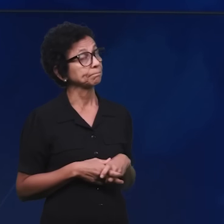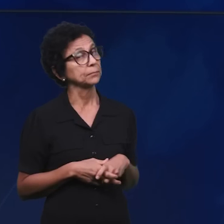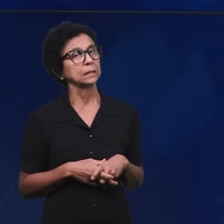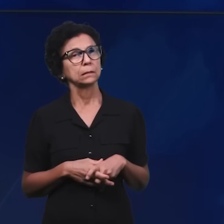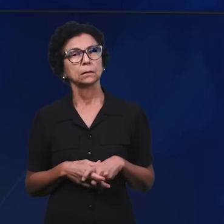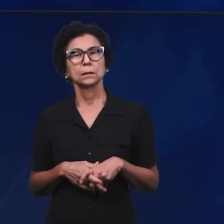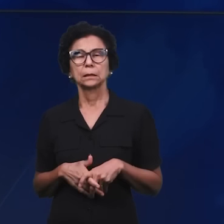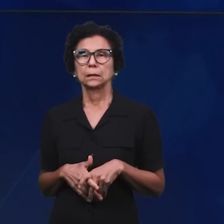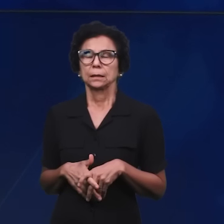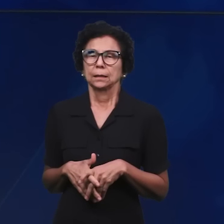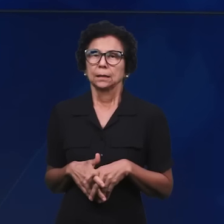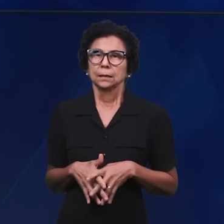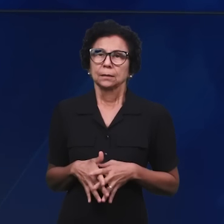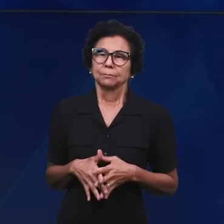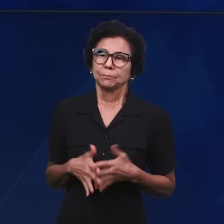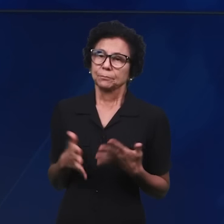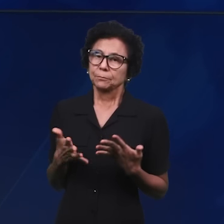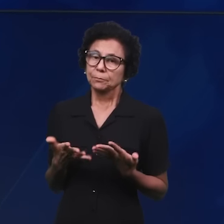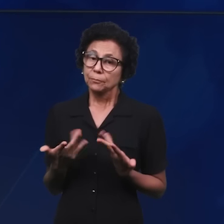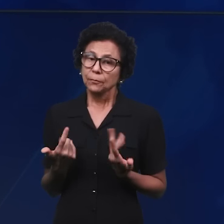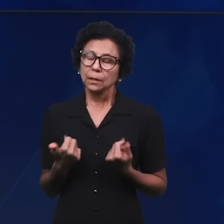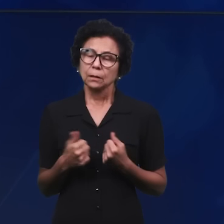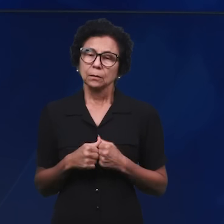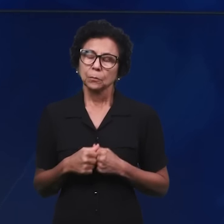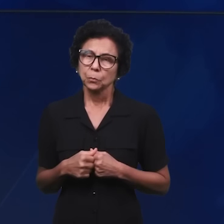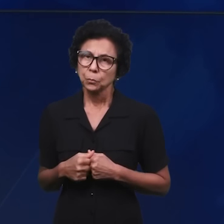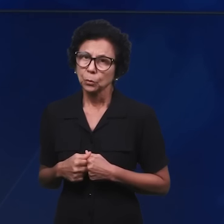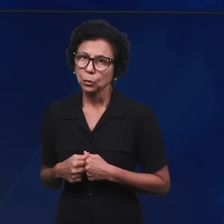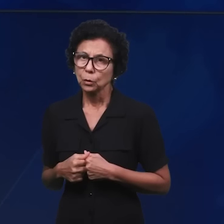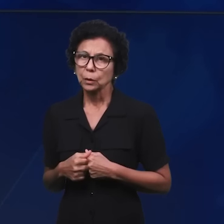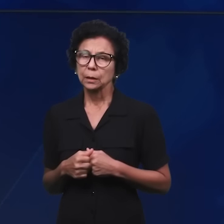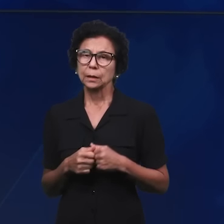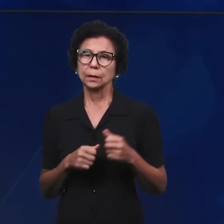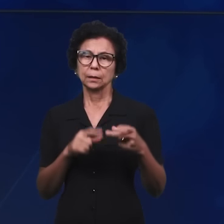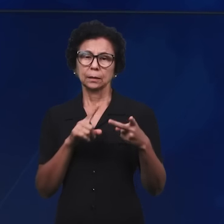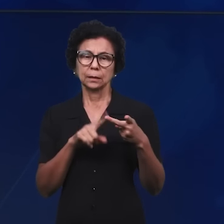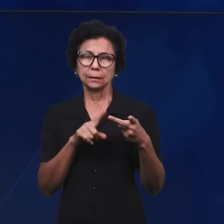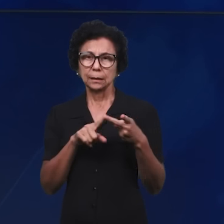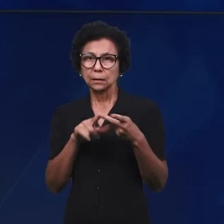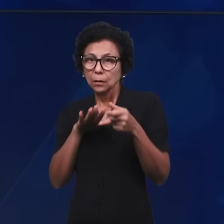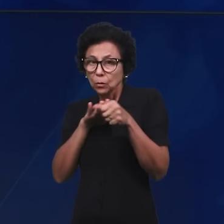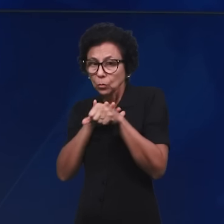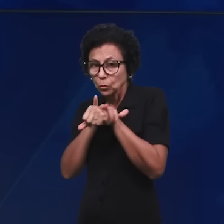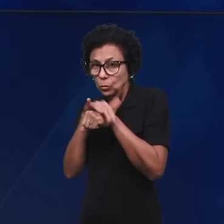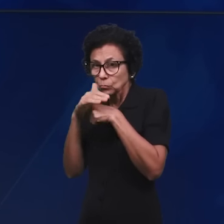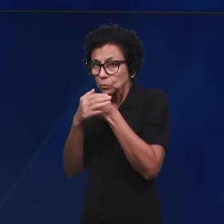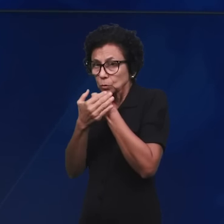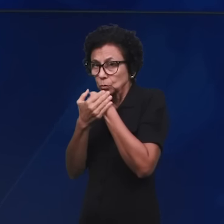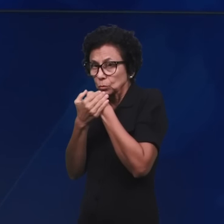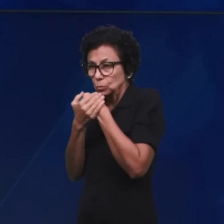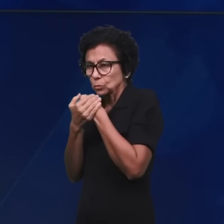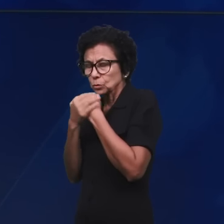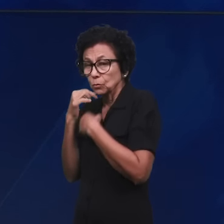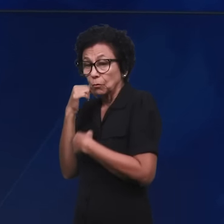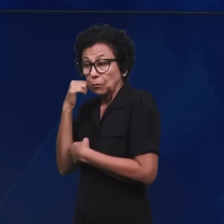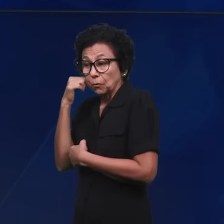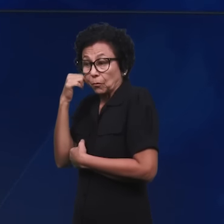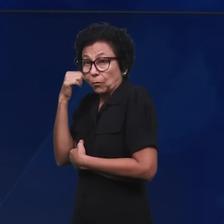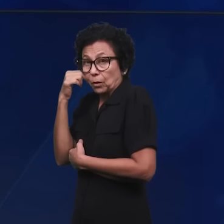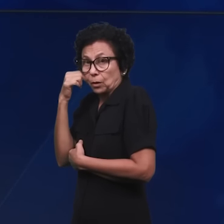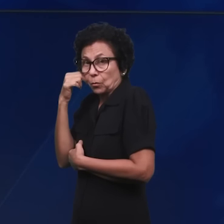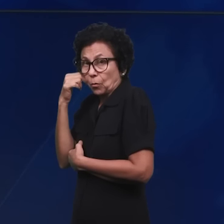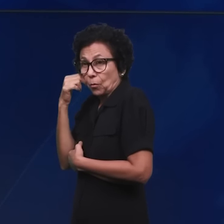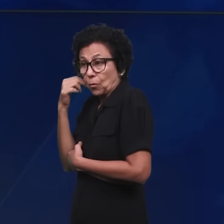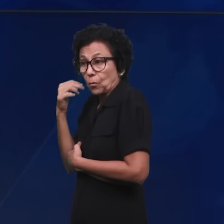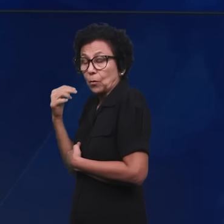princípio um buscando de noite, escondido, envergonhado, era um